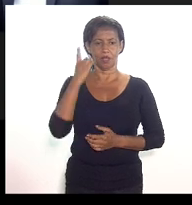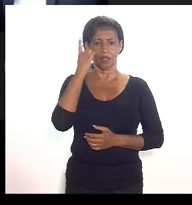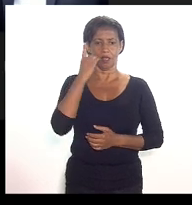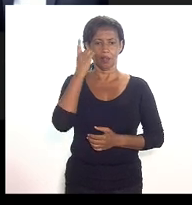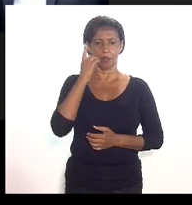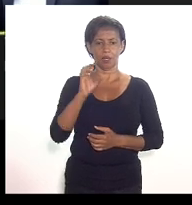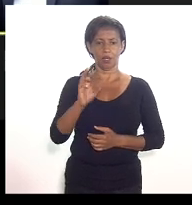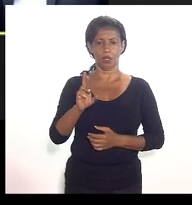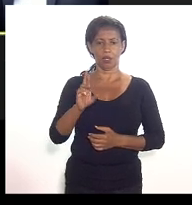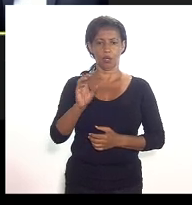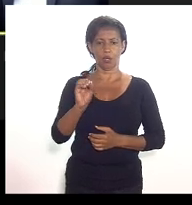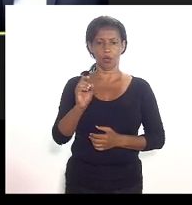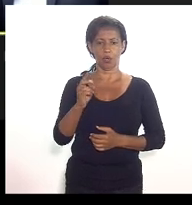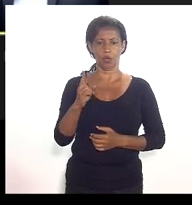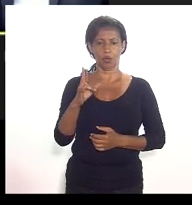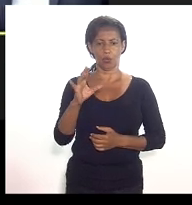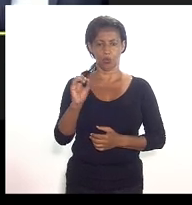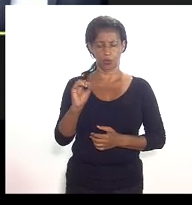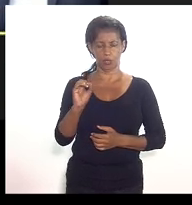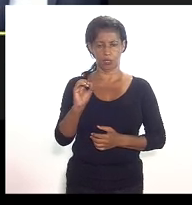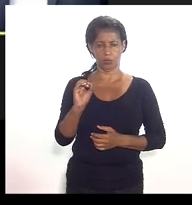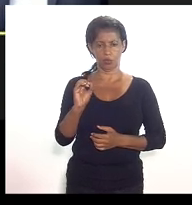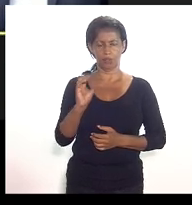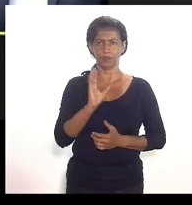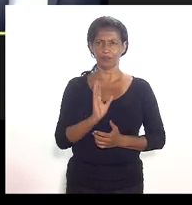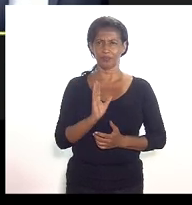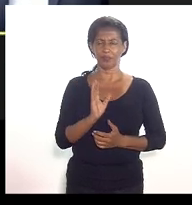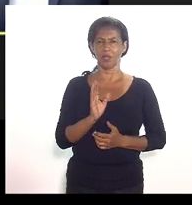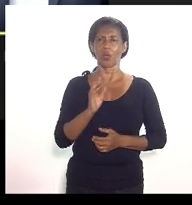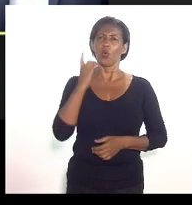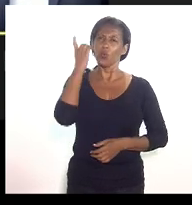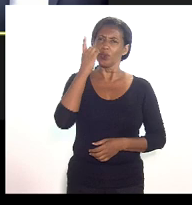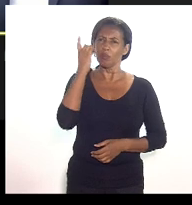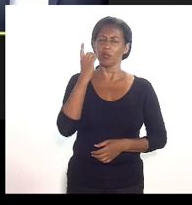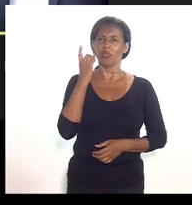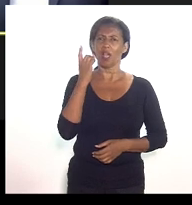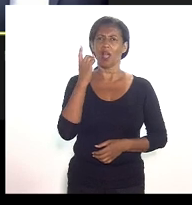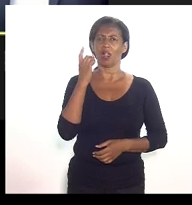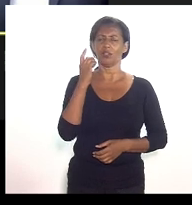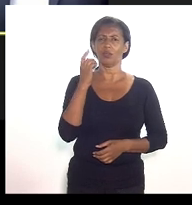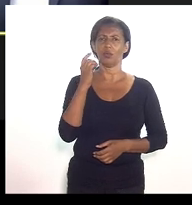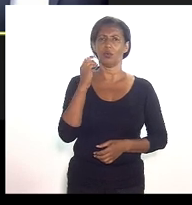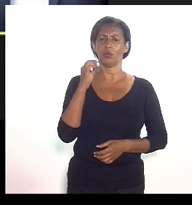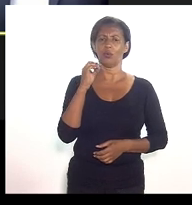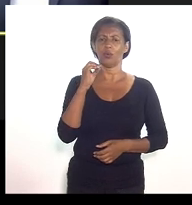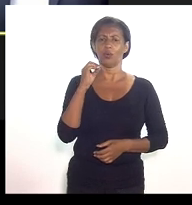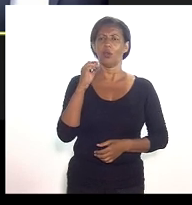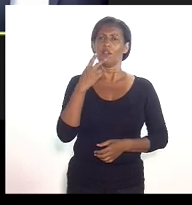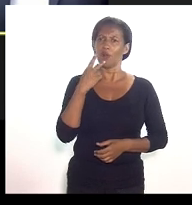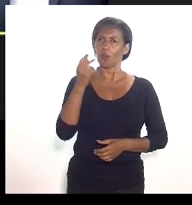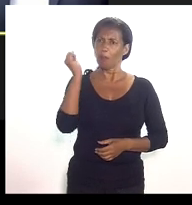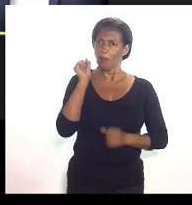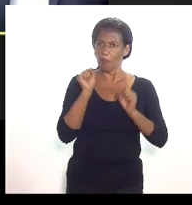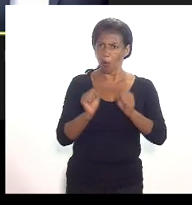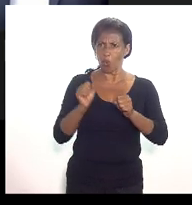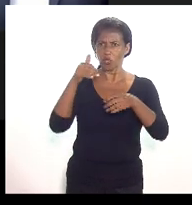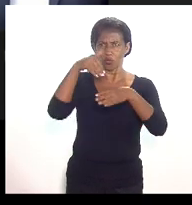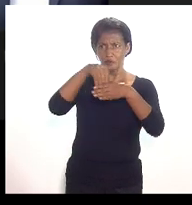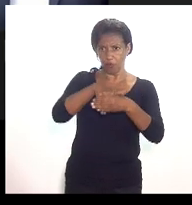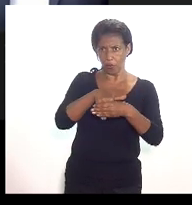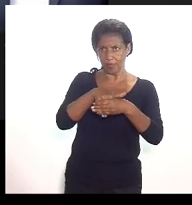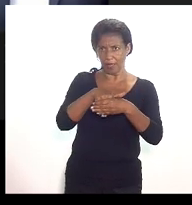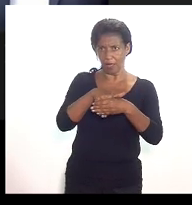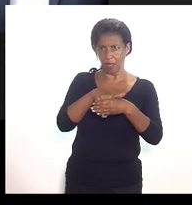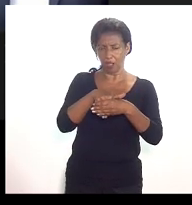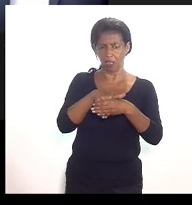Marinho. O deputado Chico Machado não autorizou que votássemos mesmo na ausência dele? Não por